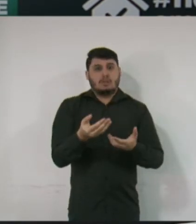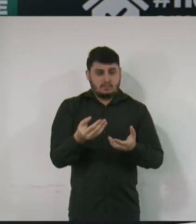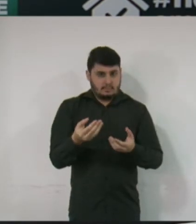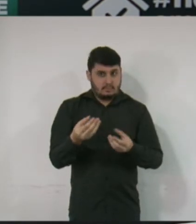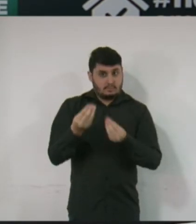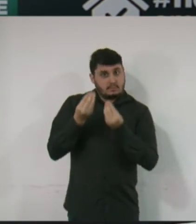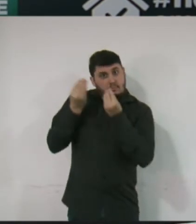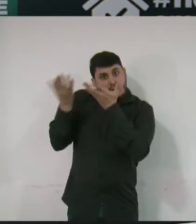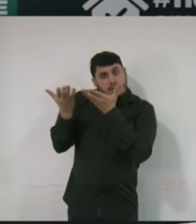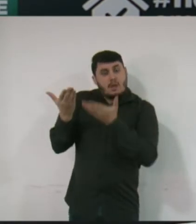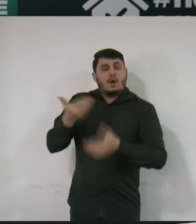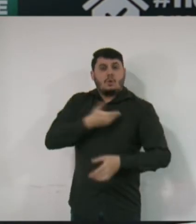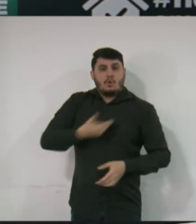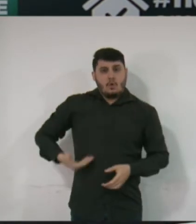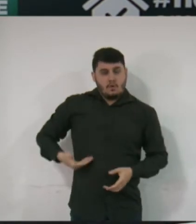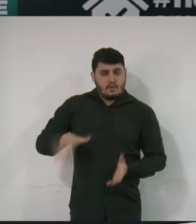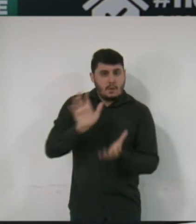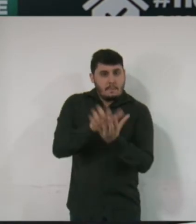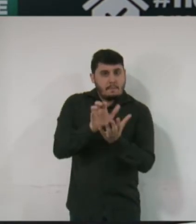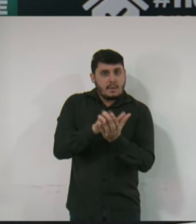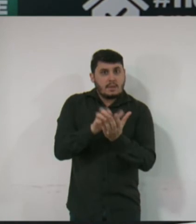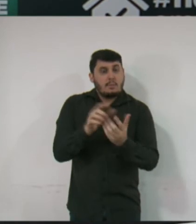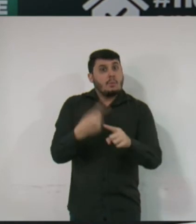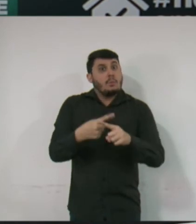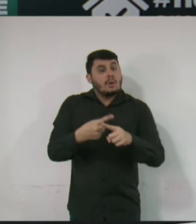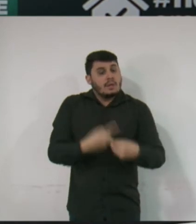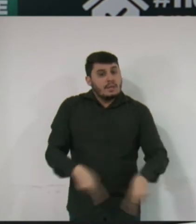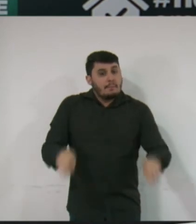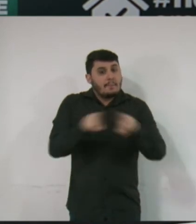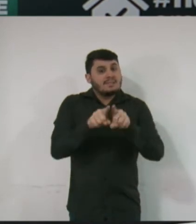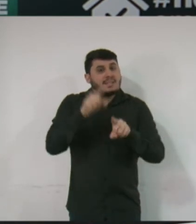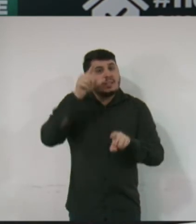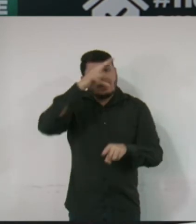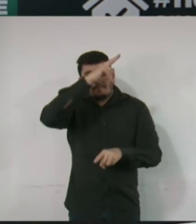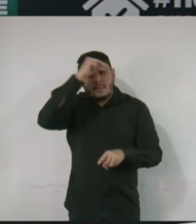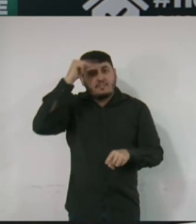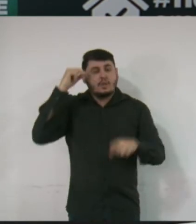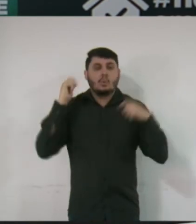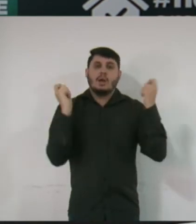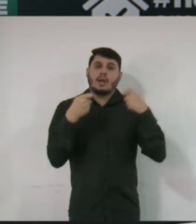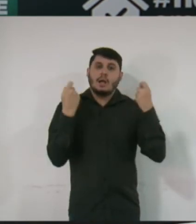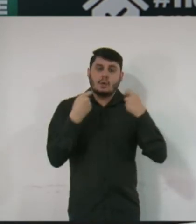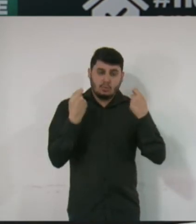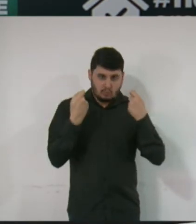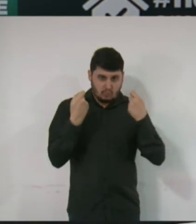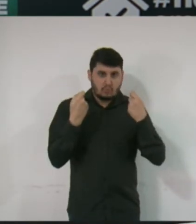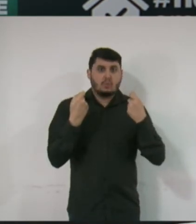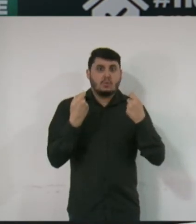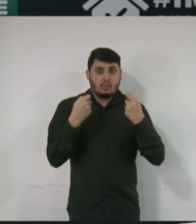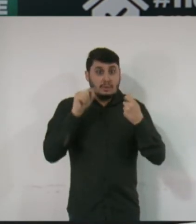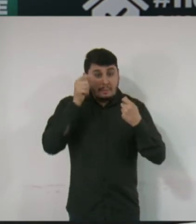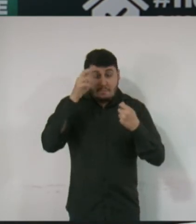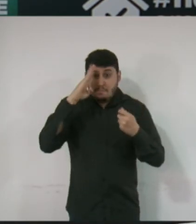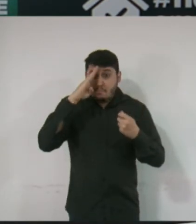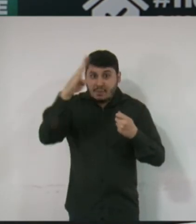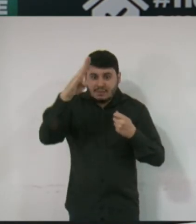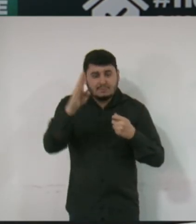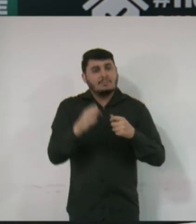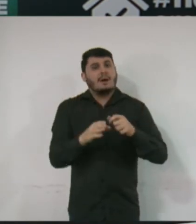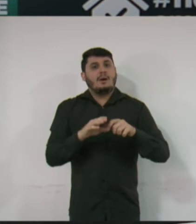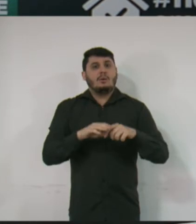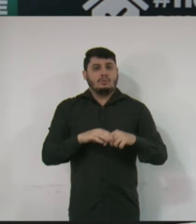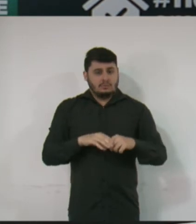estado de Pernambuco através de uma articulação da Prefeitura de Caruaru com o Banco Santander no programa de confecção de máscaras e